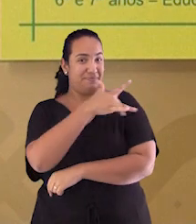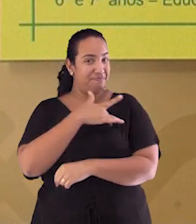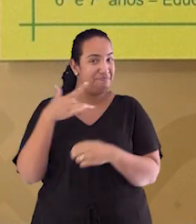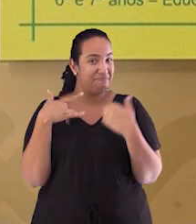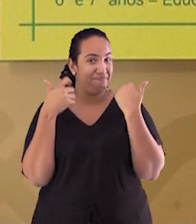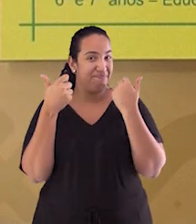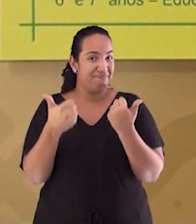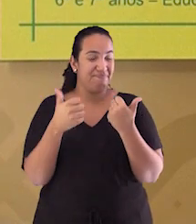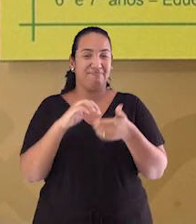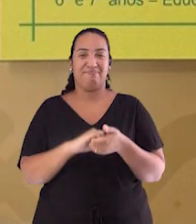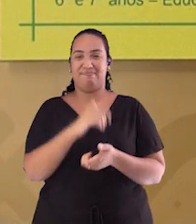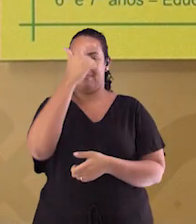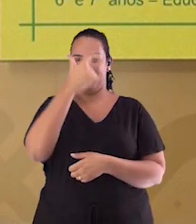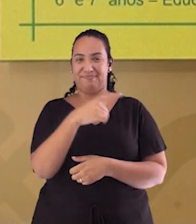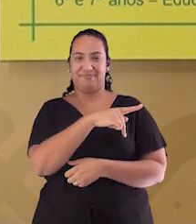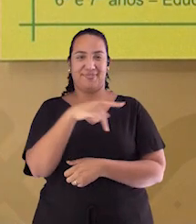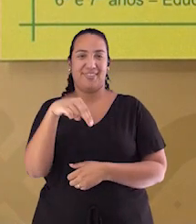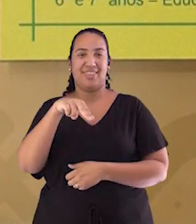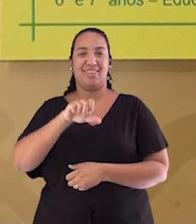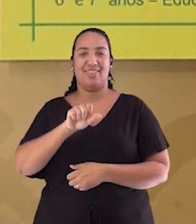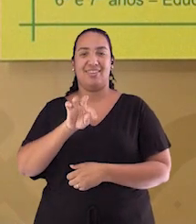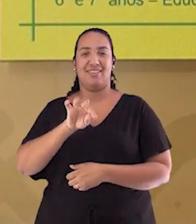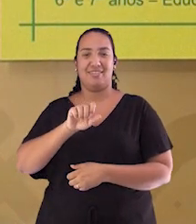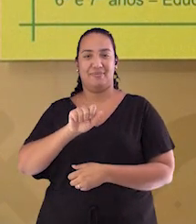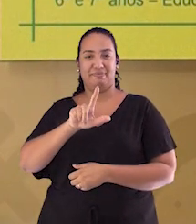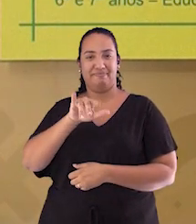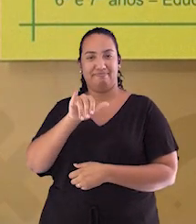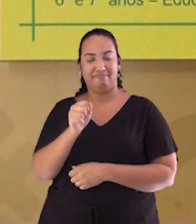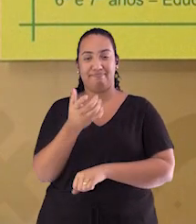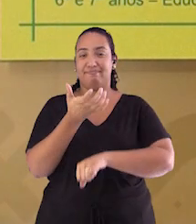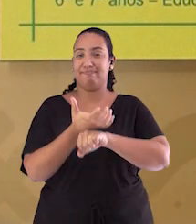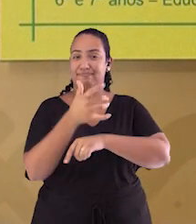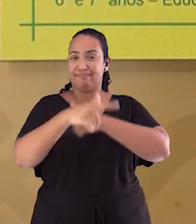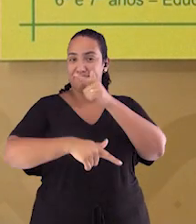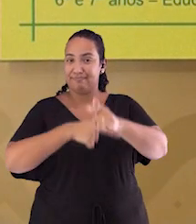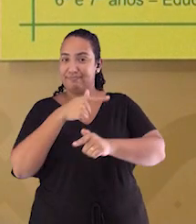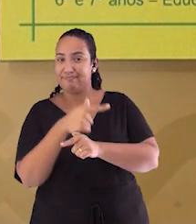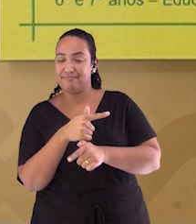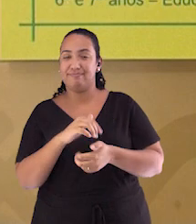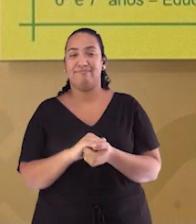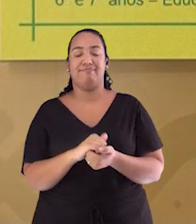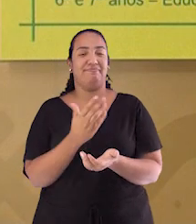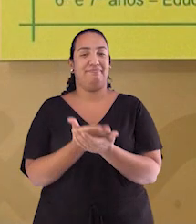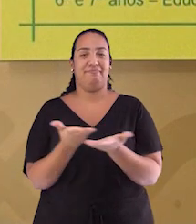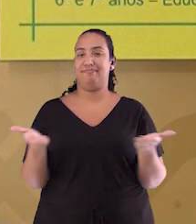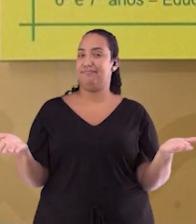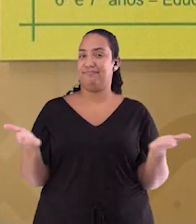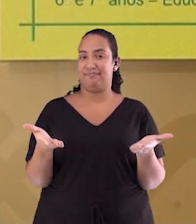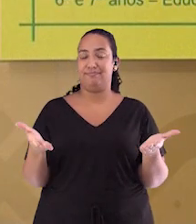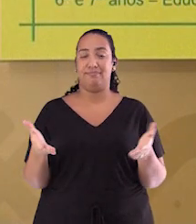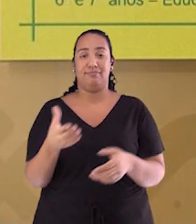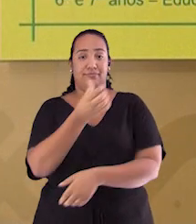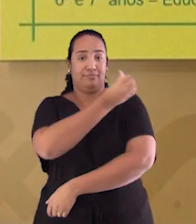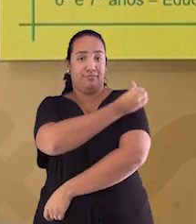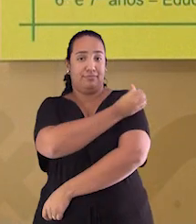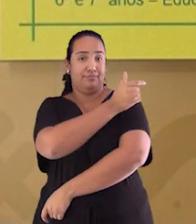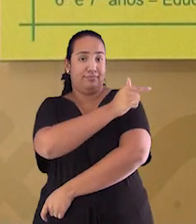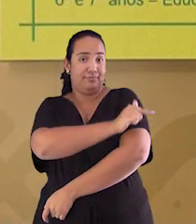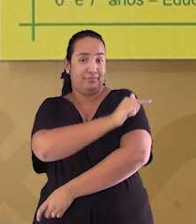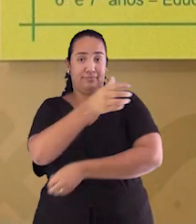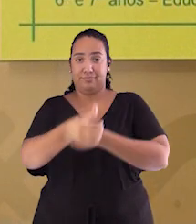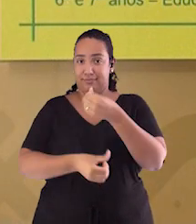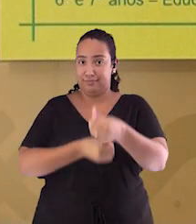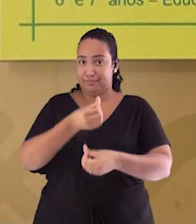estudante! Tudo bem com você? Eu sou a professora Natália, da disciplina de Geografia, e essa aula é voltada para o sexto